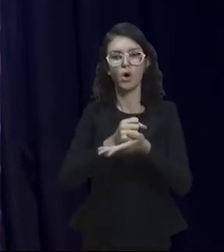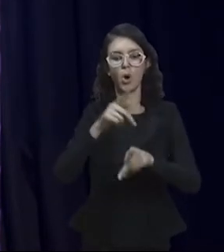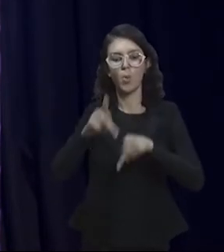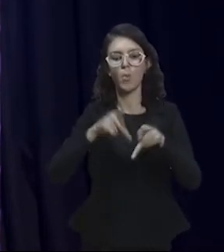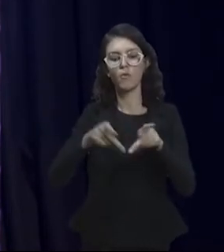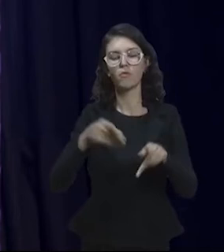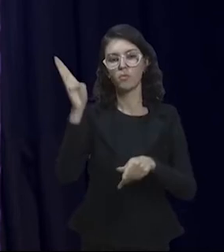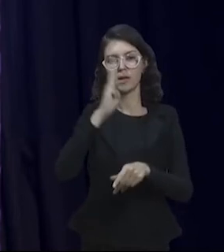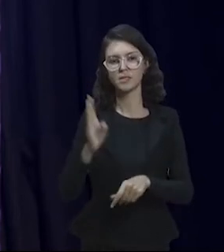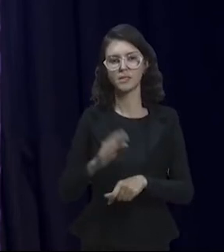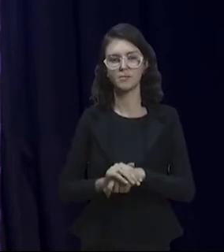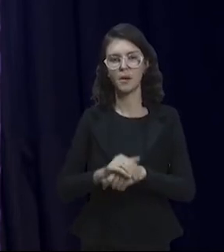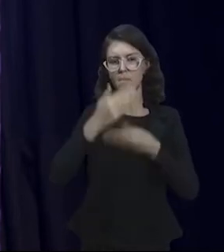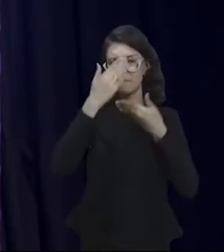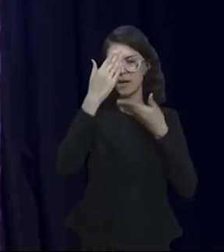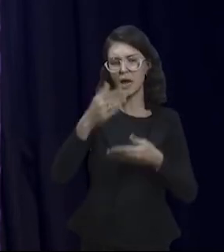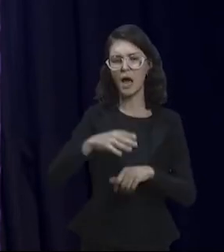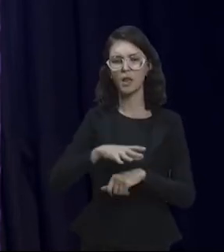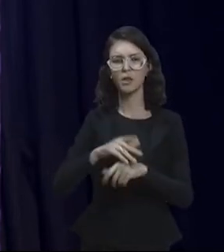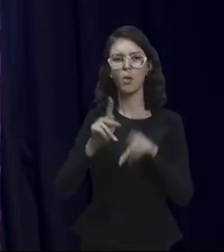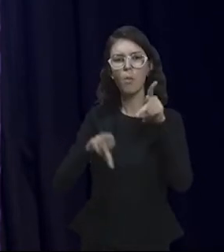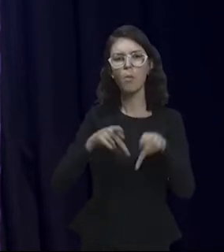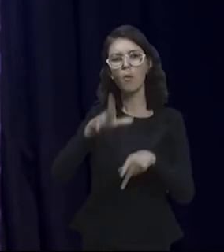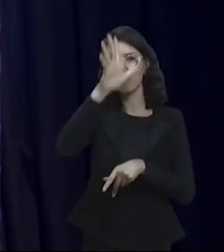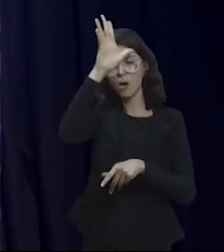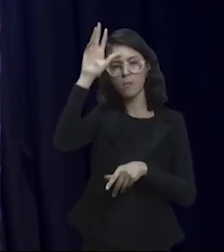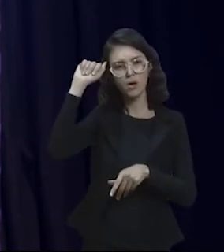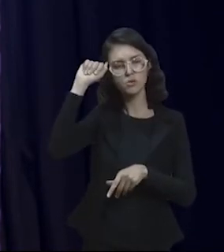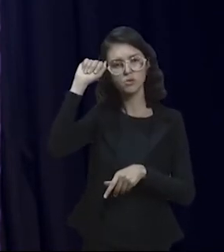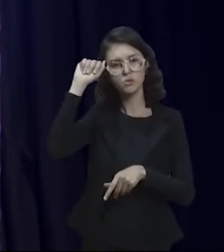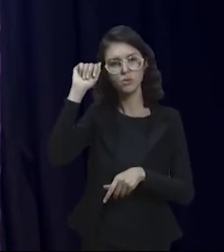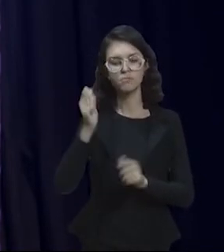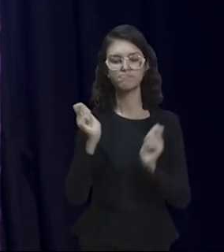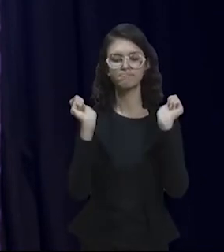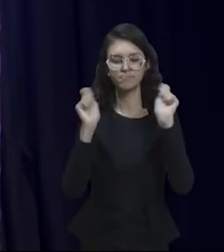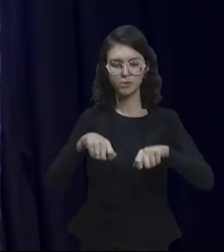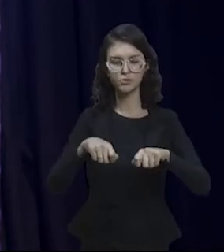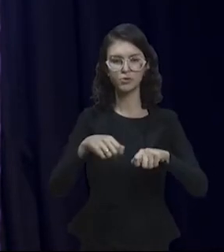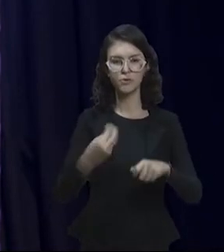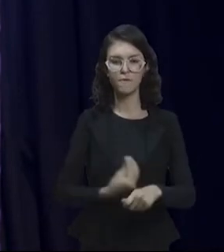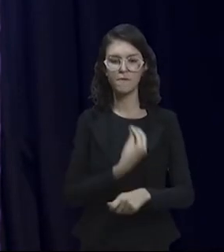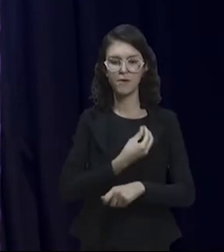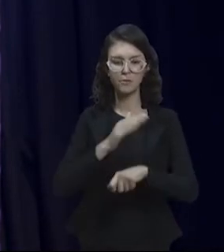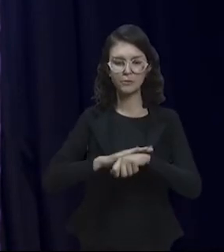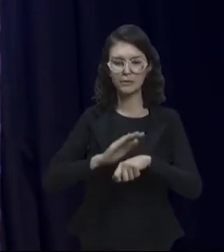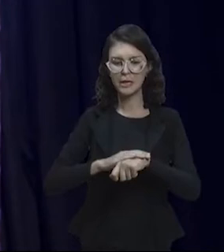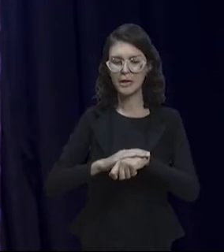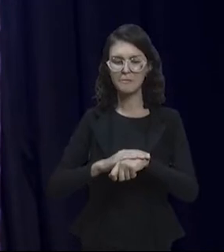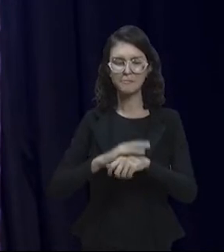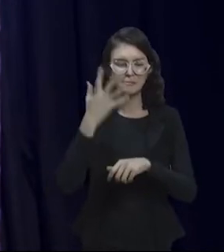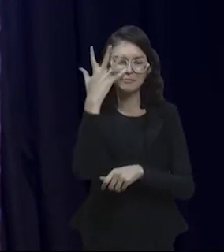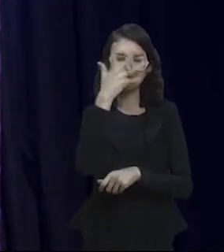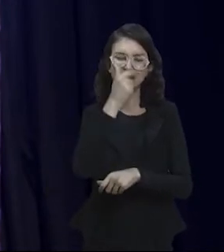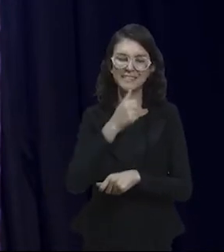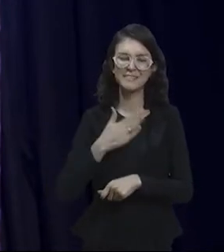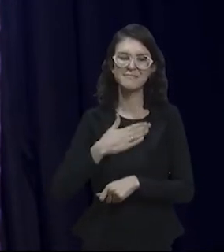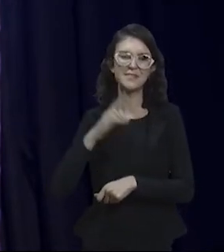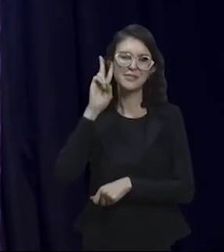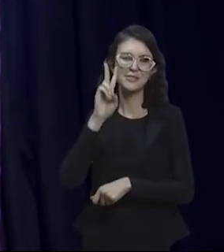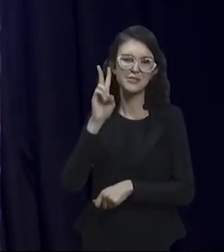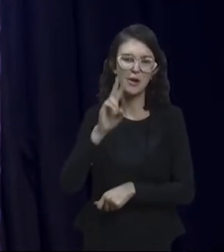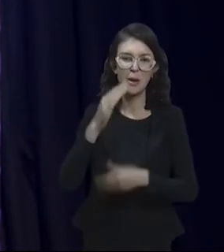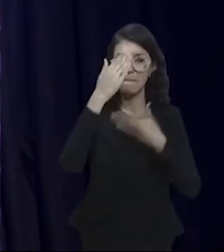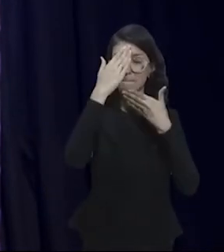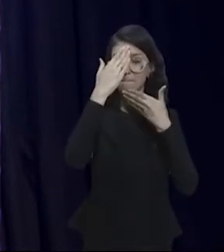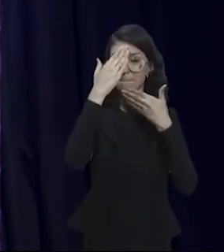povo do Amazonas que me permitiram estar vivendo esses momentos tão bonitos da minha vida e da minha história. Minha gratidão à